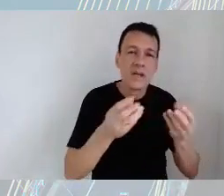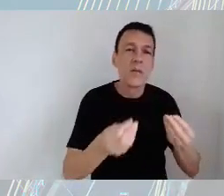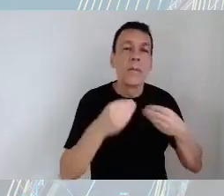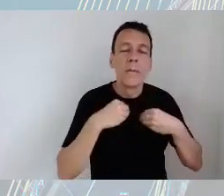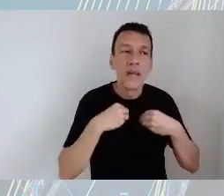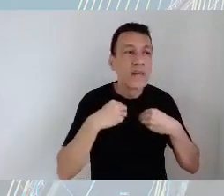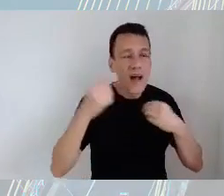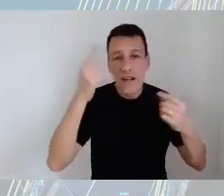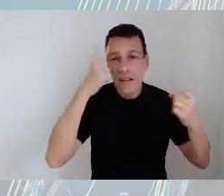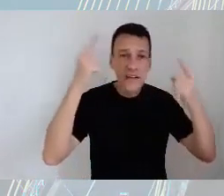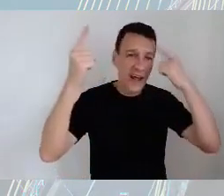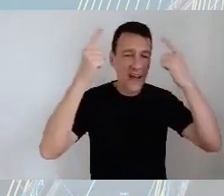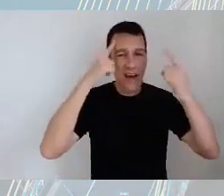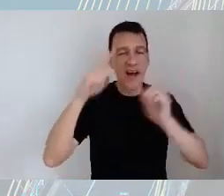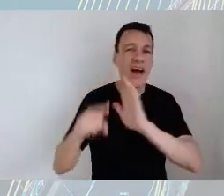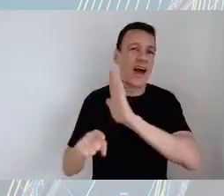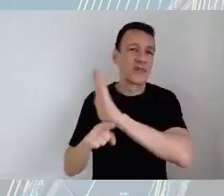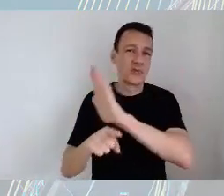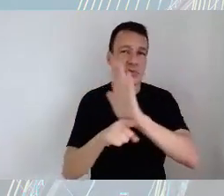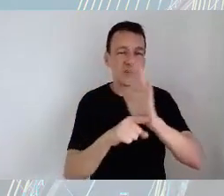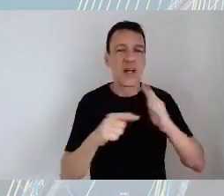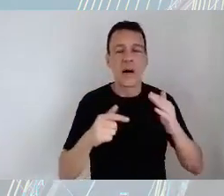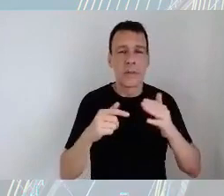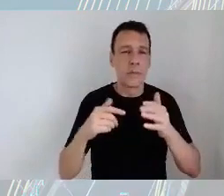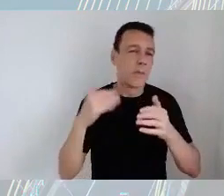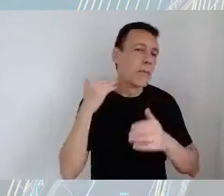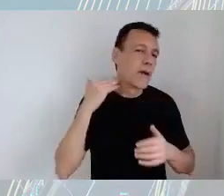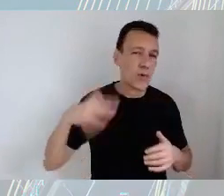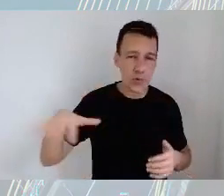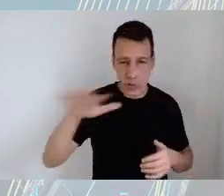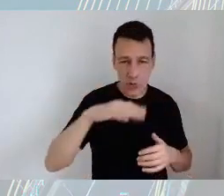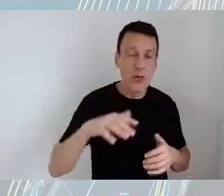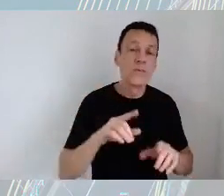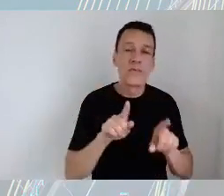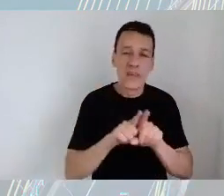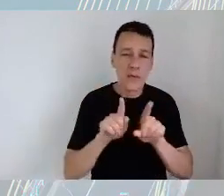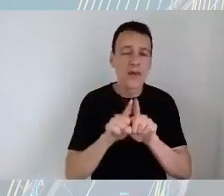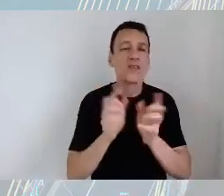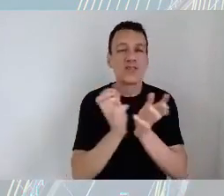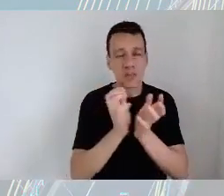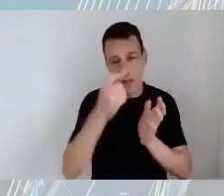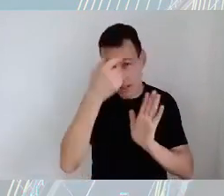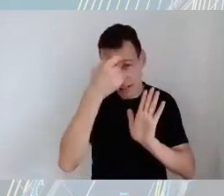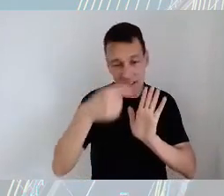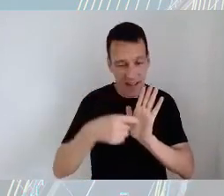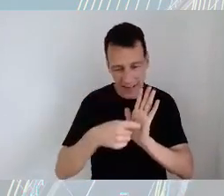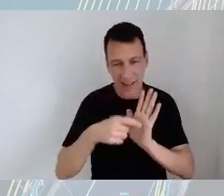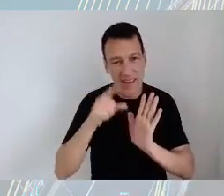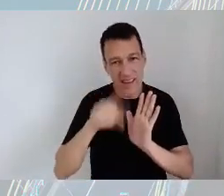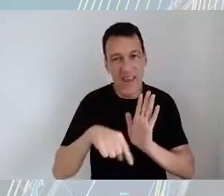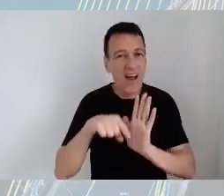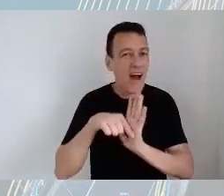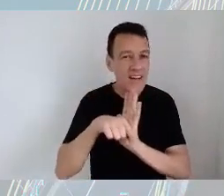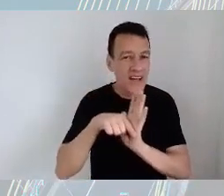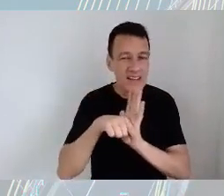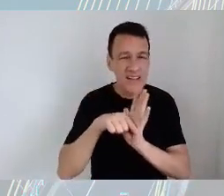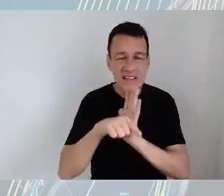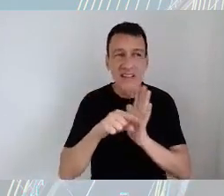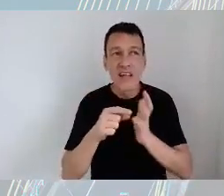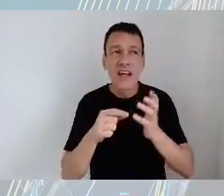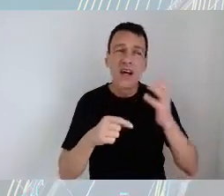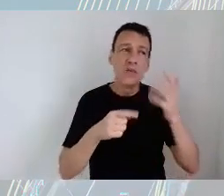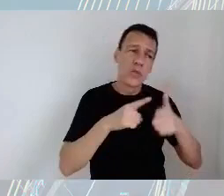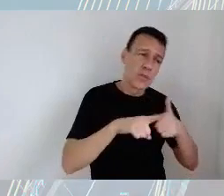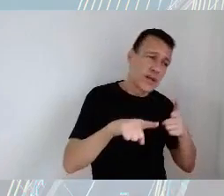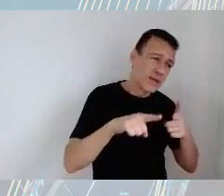banco. E o time de AI, que está muito mais focado aí na análise preditiva e prescritiva. E basicamente aí trabalhando em algumas vertentes, como